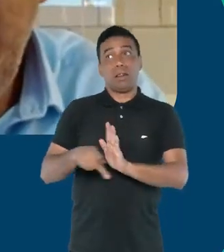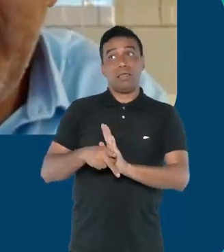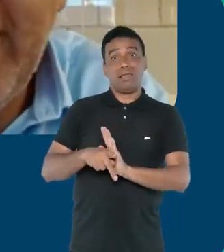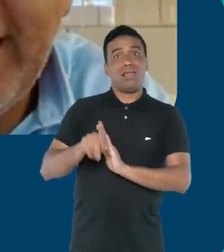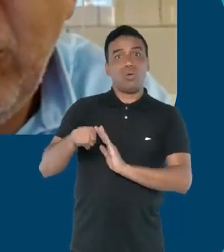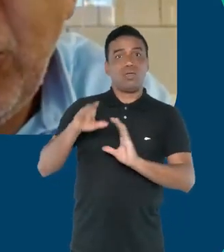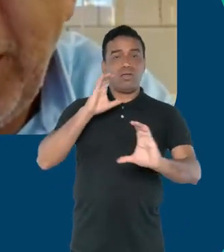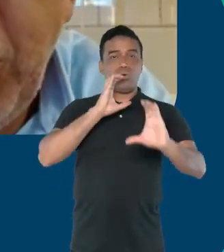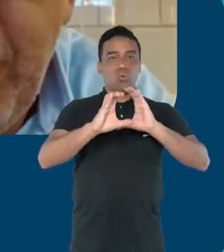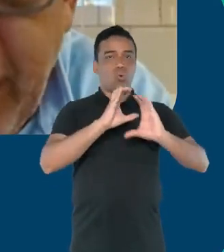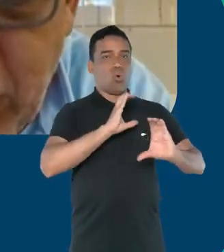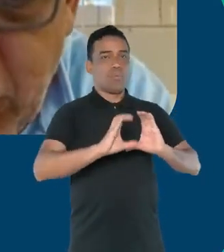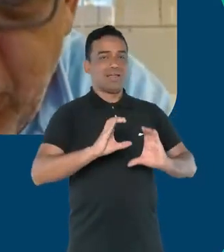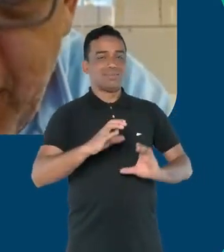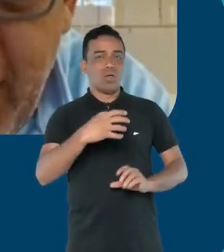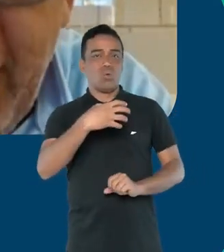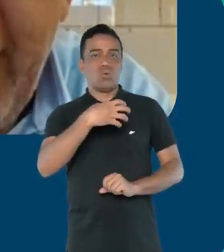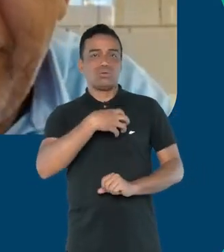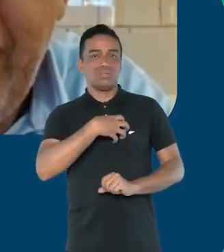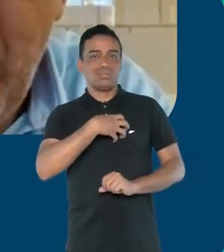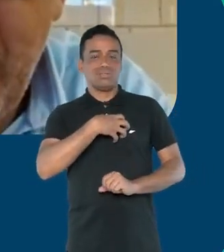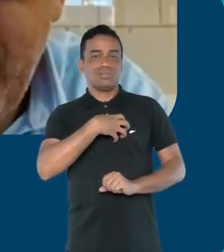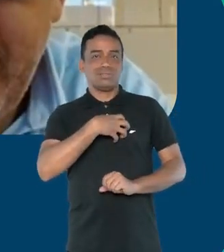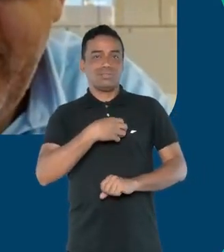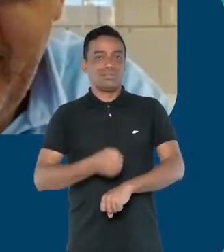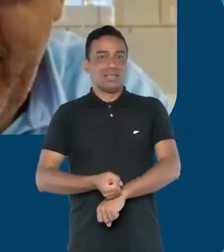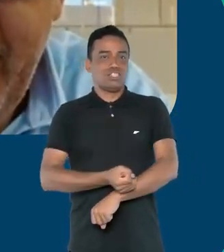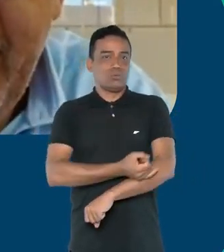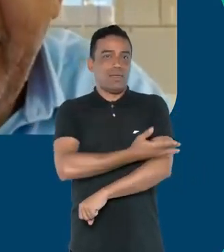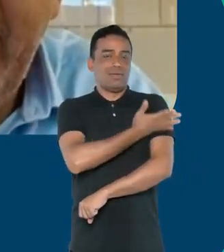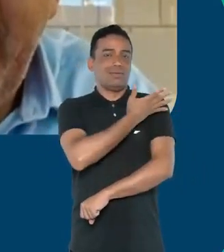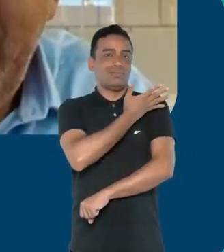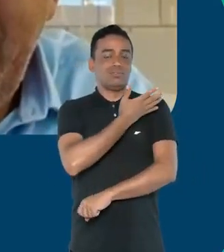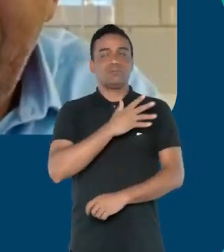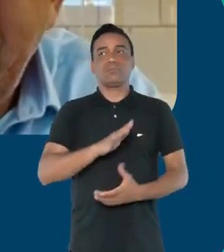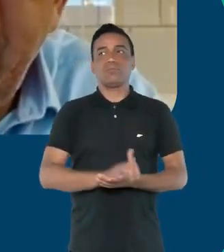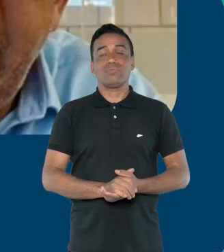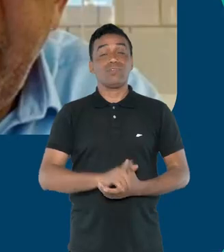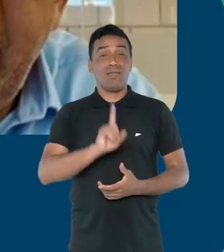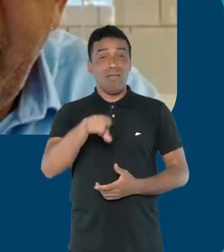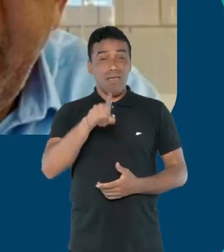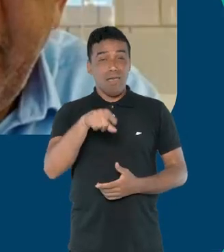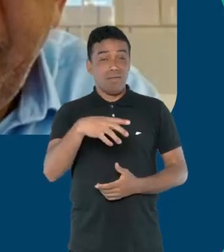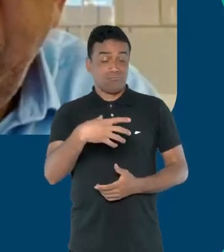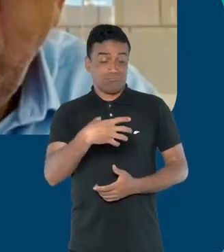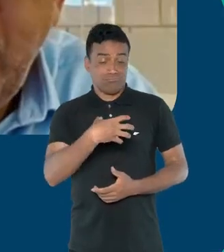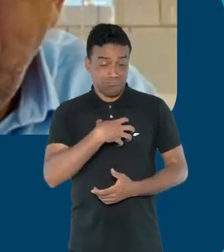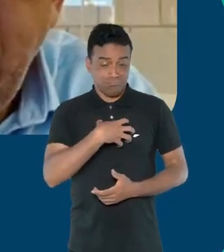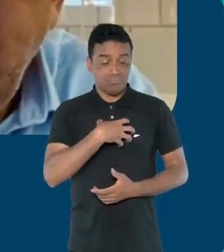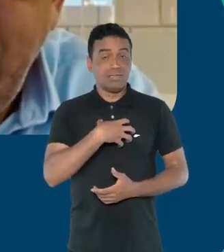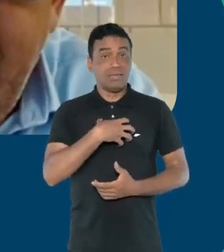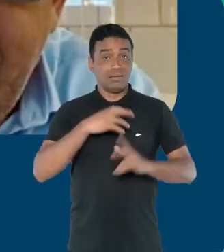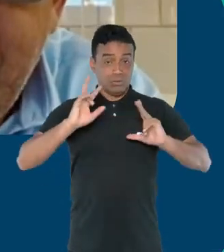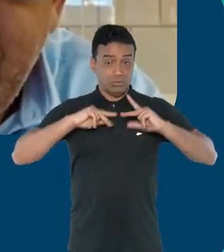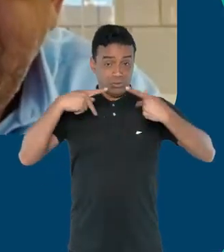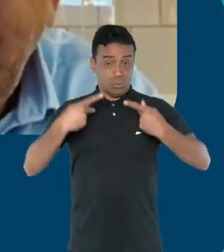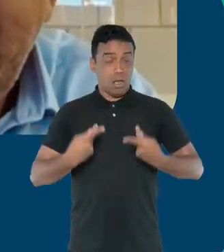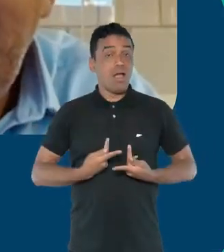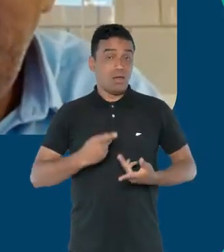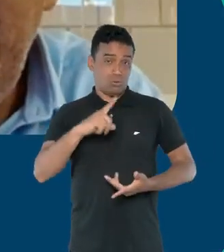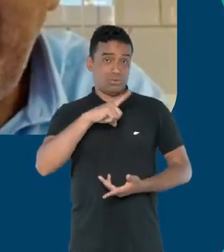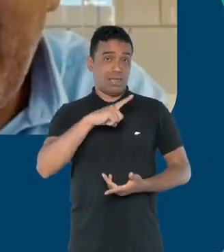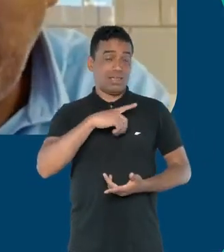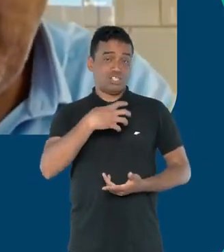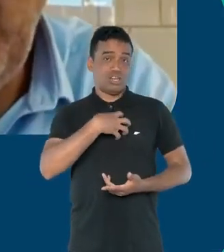a comunicação dos sentimentos. É a forma, né, que o ser humano tem